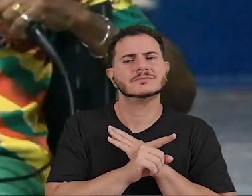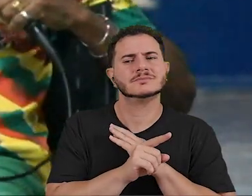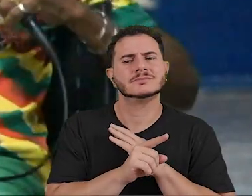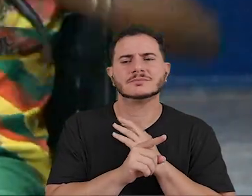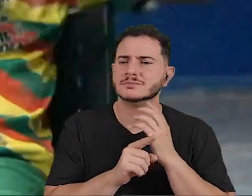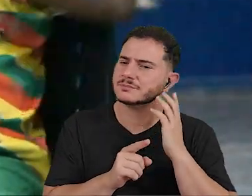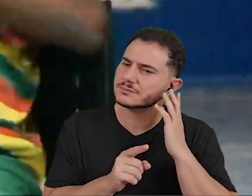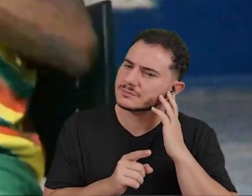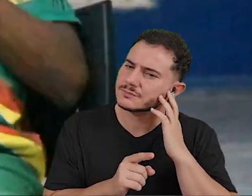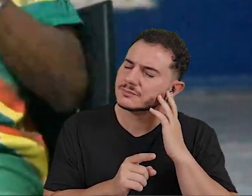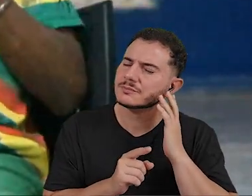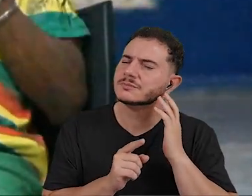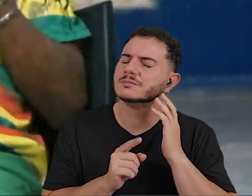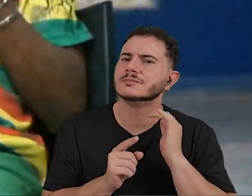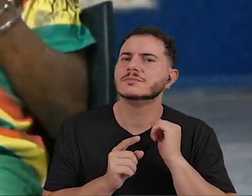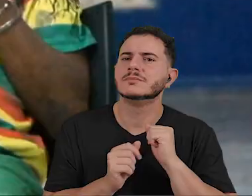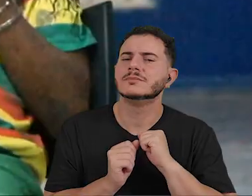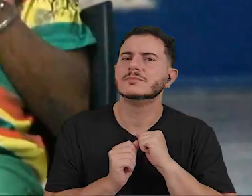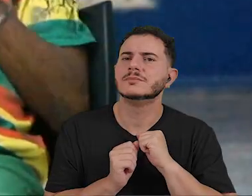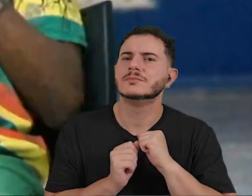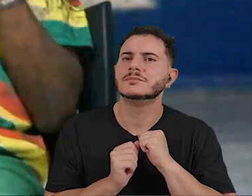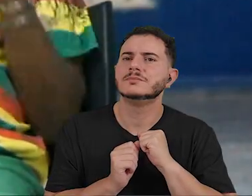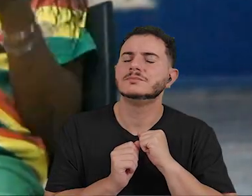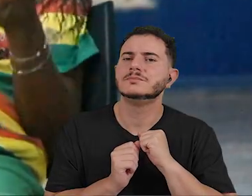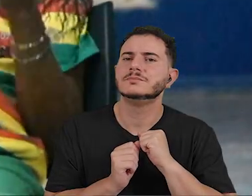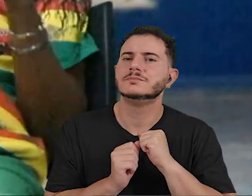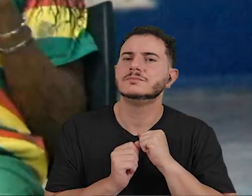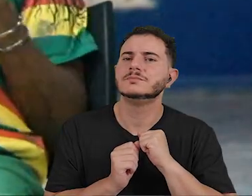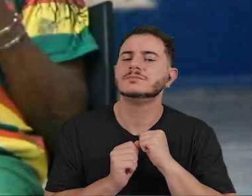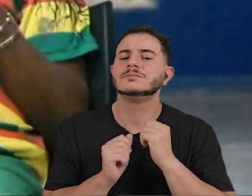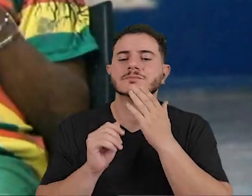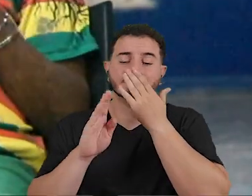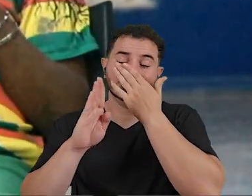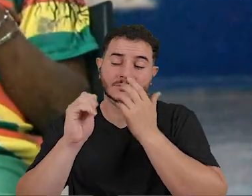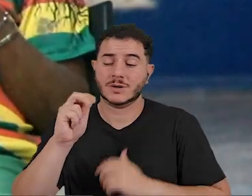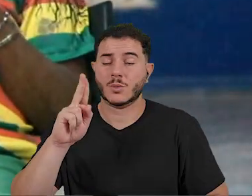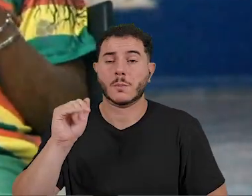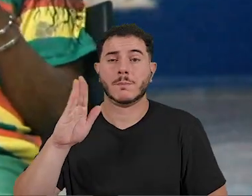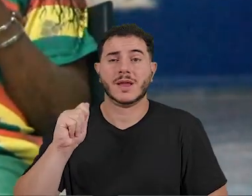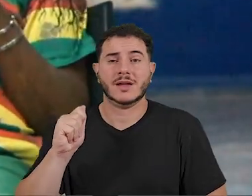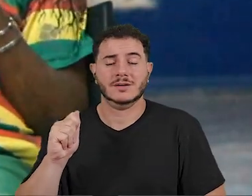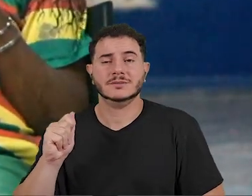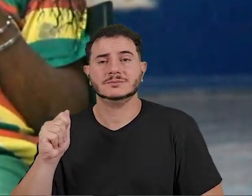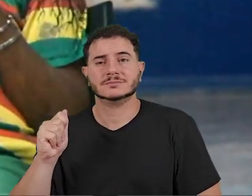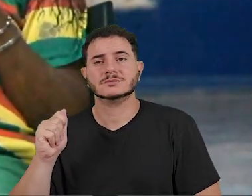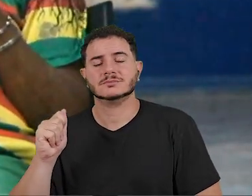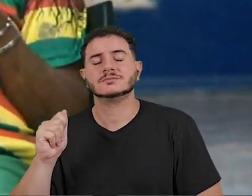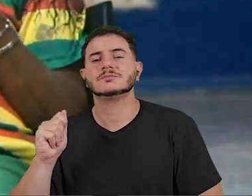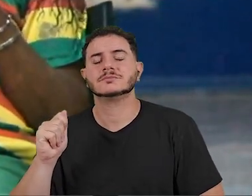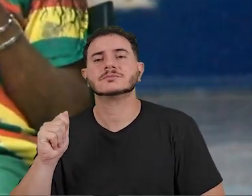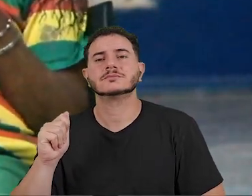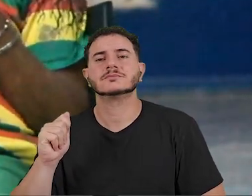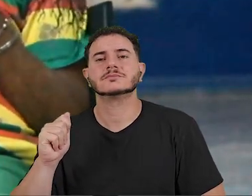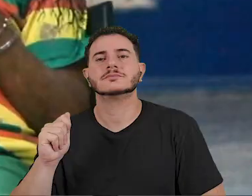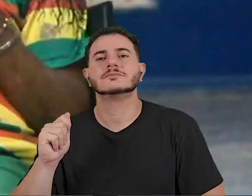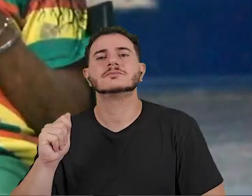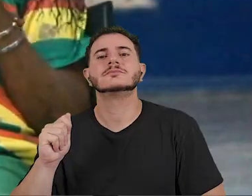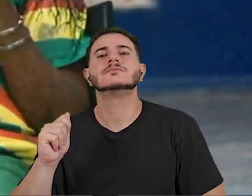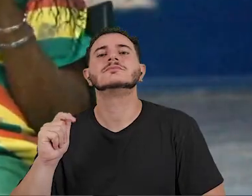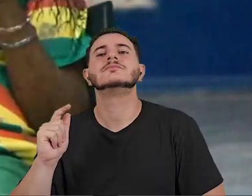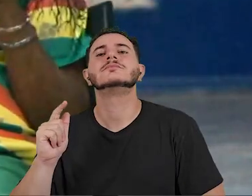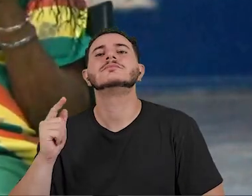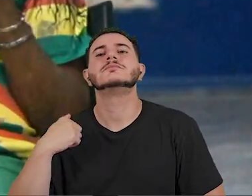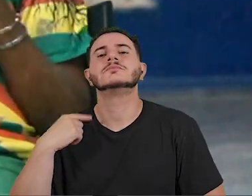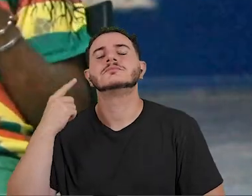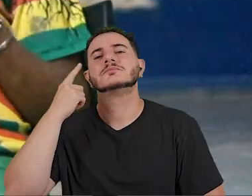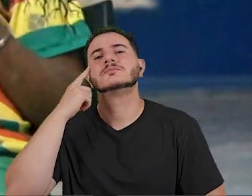O Baobá. Gamba. A expressão vem de lá. O Baobá. Vê como uma